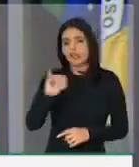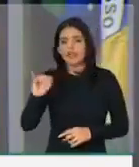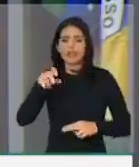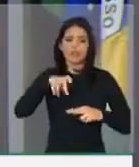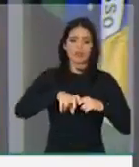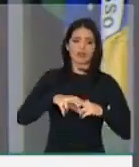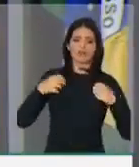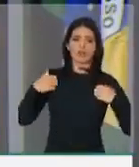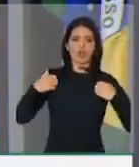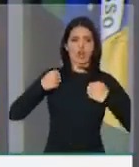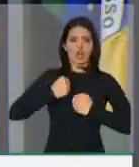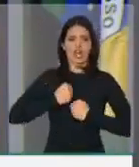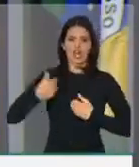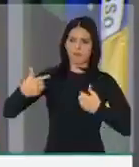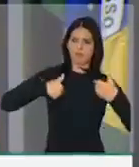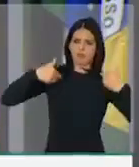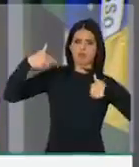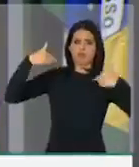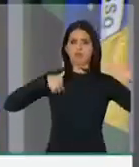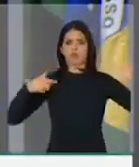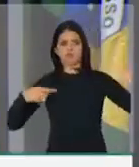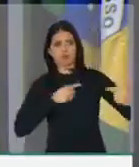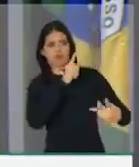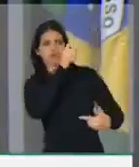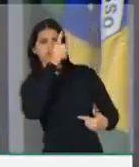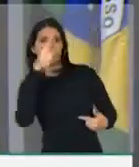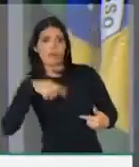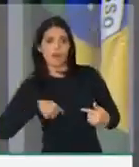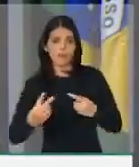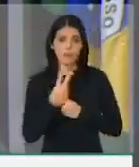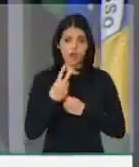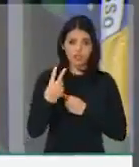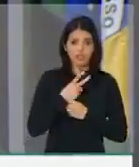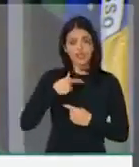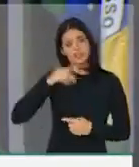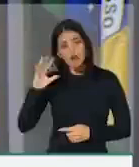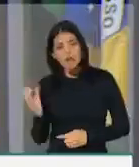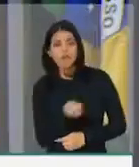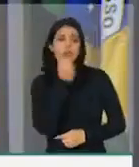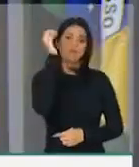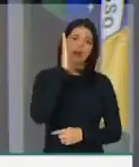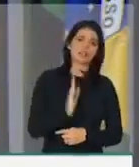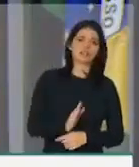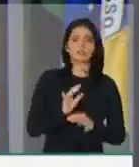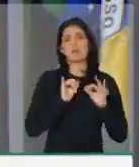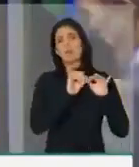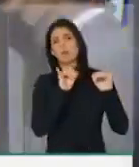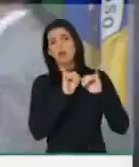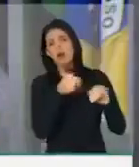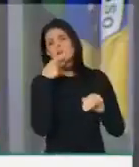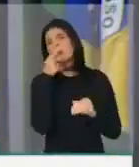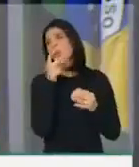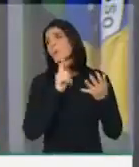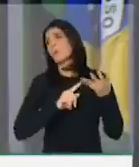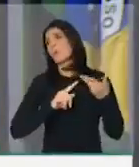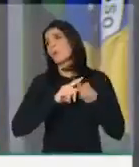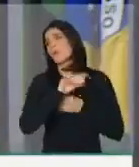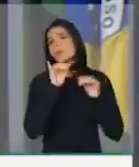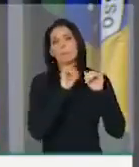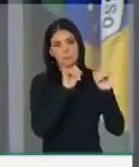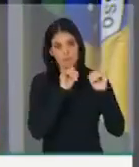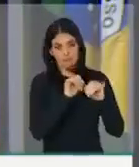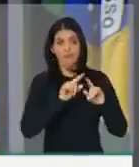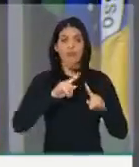de colete à prova de bala disse que estava salvando a república e tudo mais babá tem um novo fato